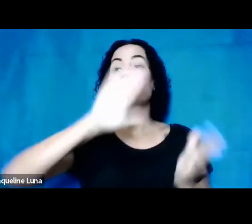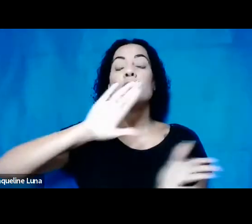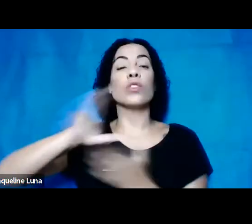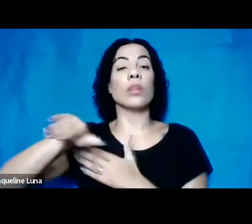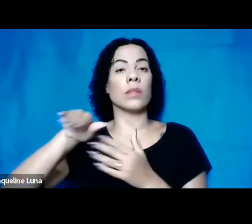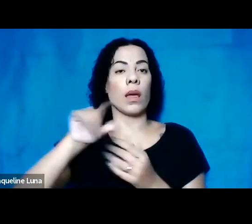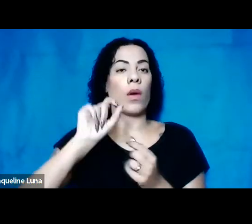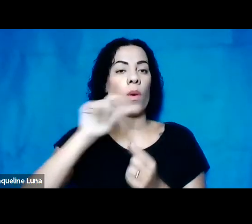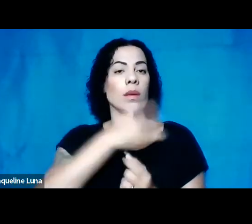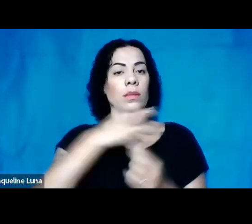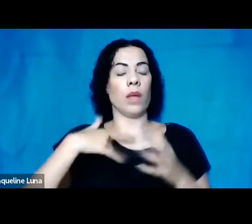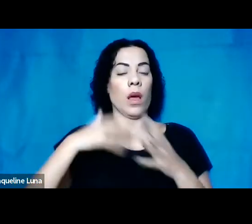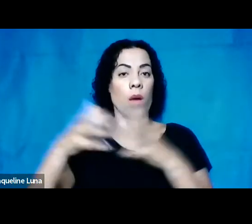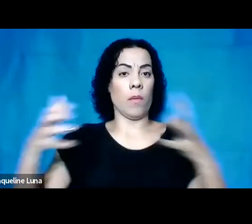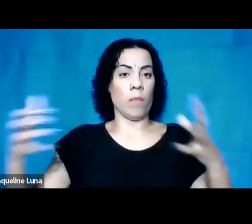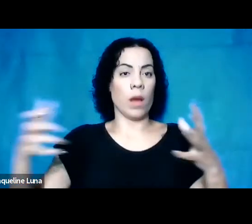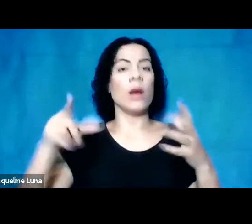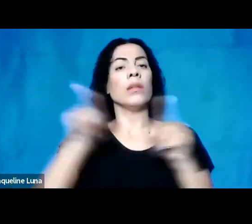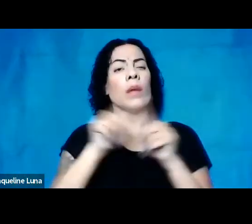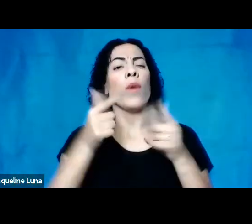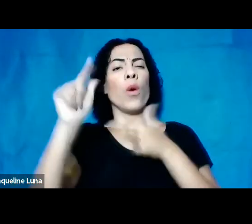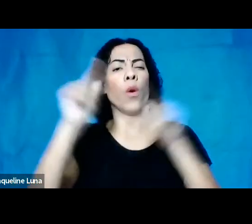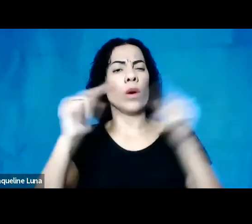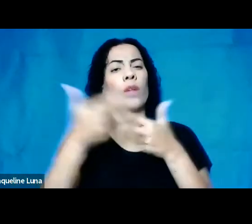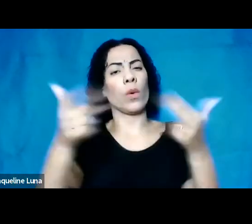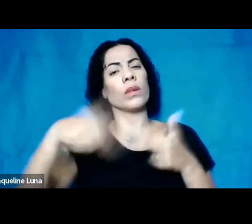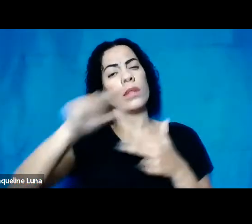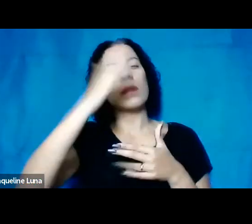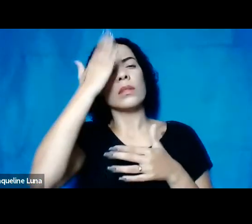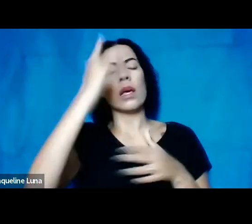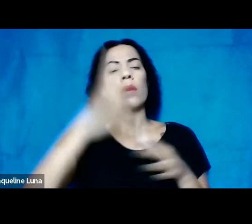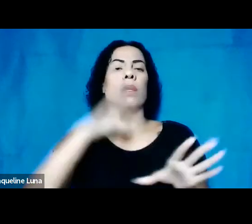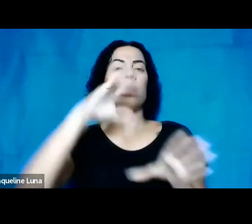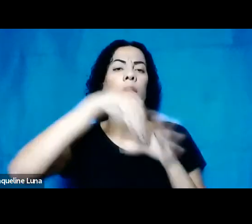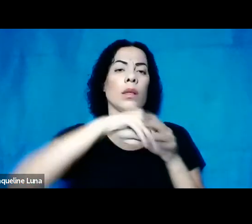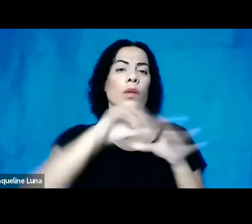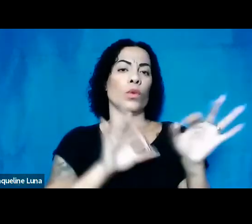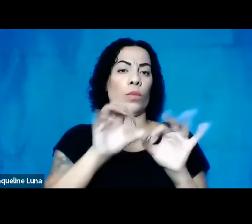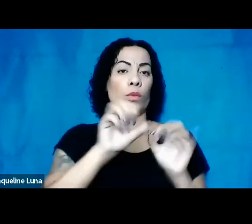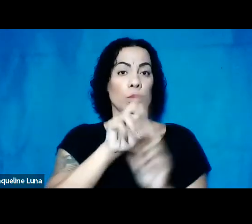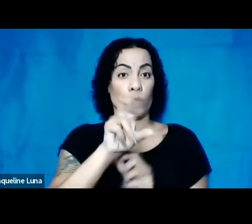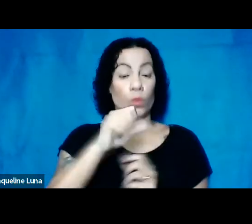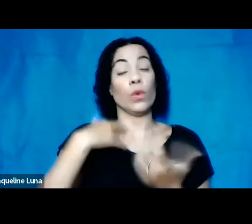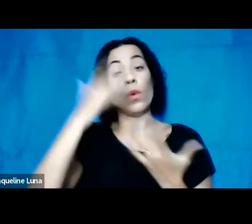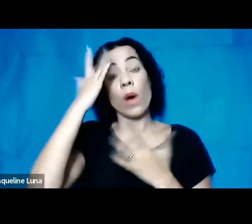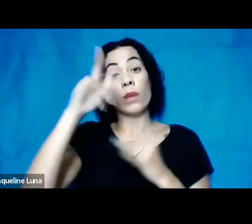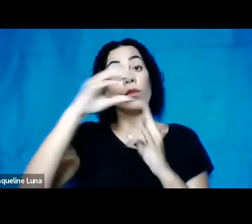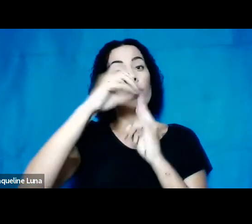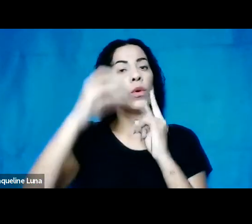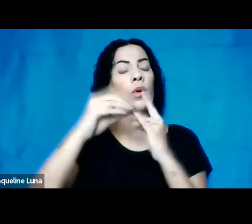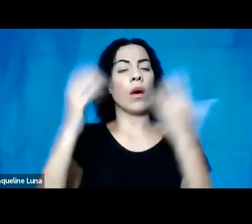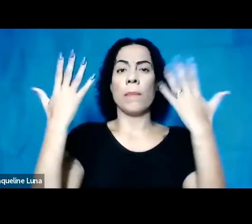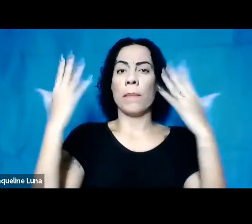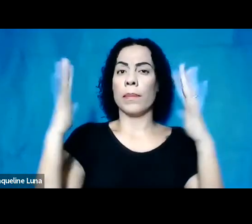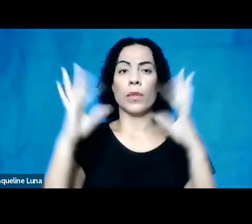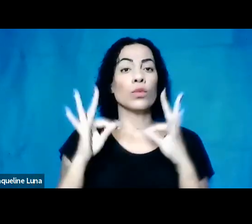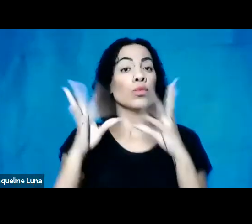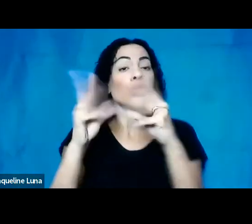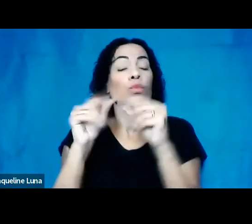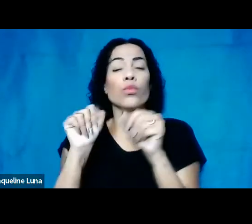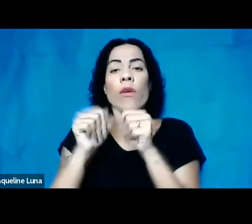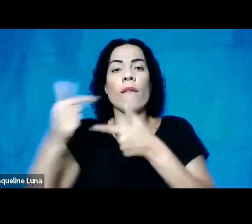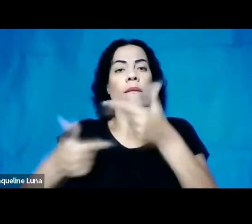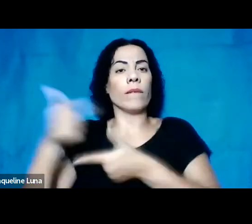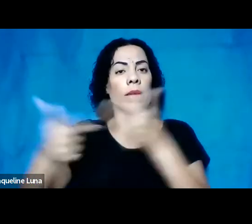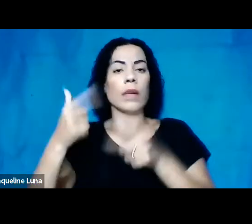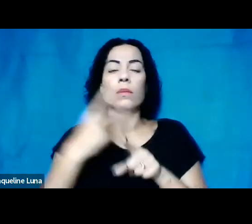resto que a gente sabe que compõe esse projeto do SUS, né? Eu acho que a Fiocruz está de parabéns por tudo que tem feito no enfrentamento dessa pandemia, eu